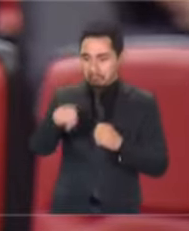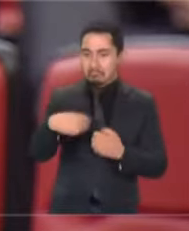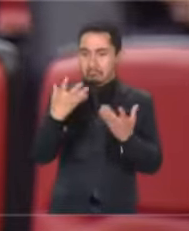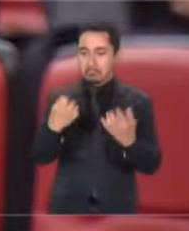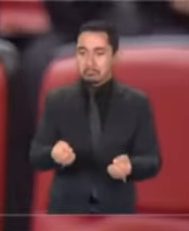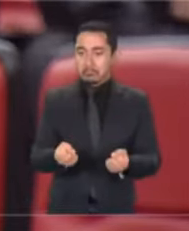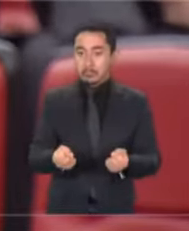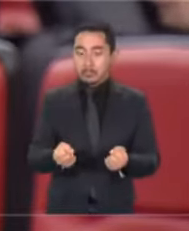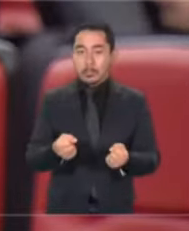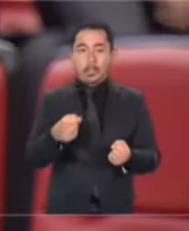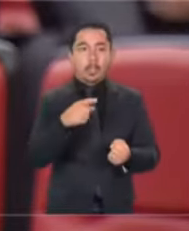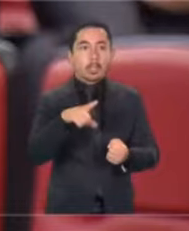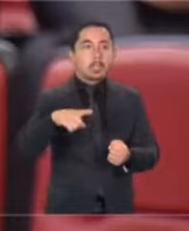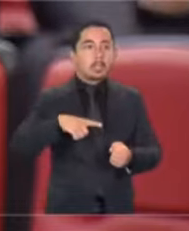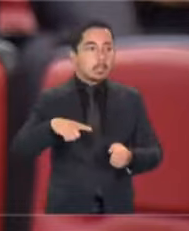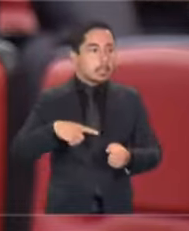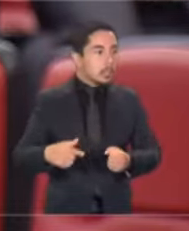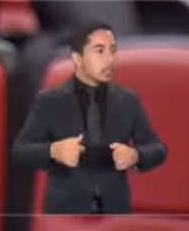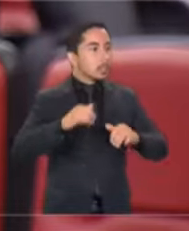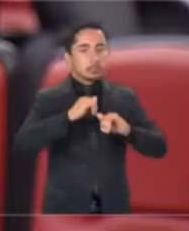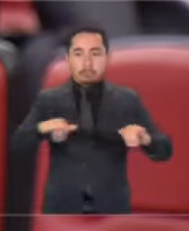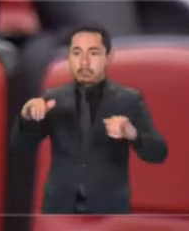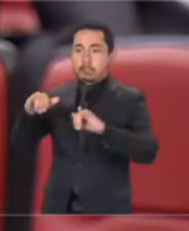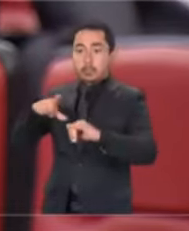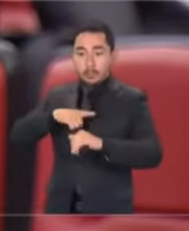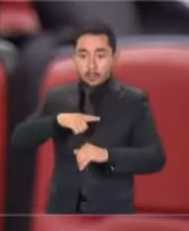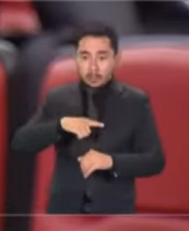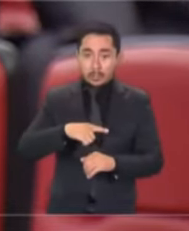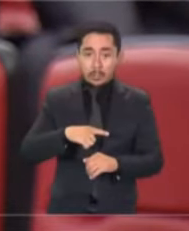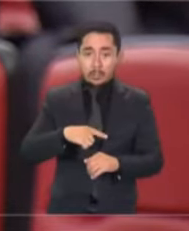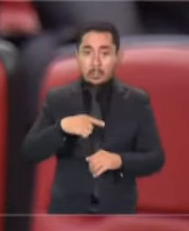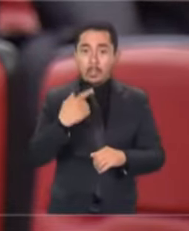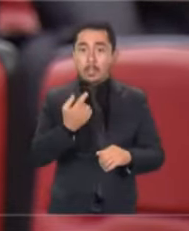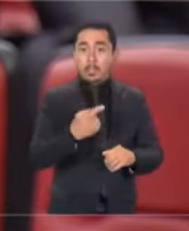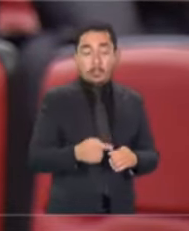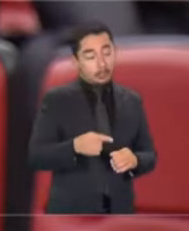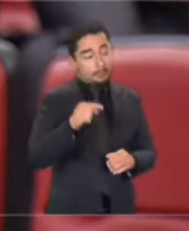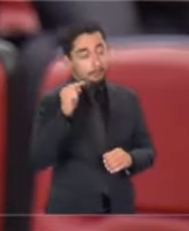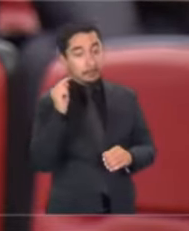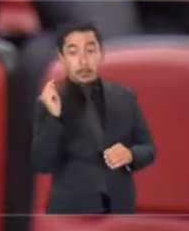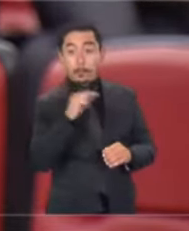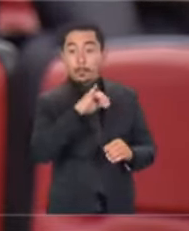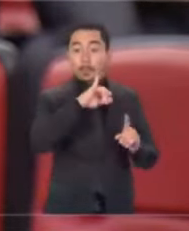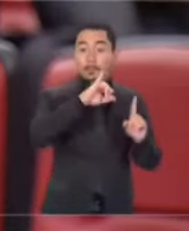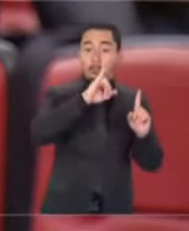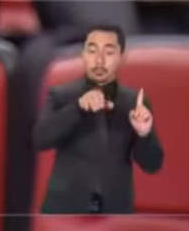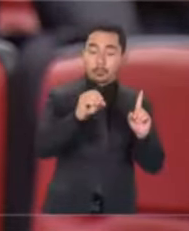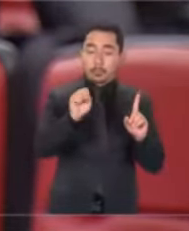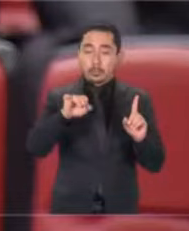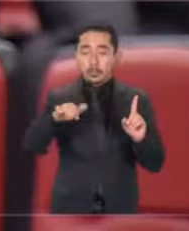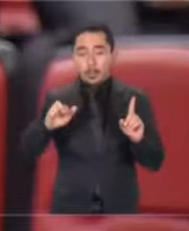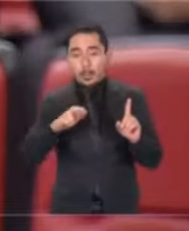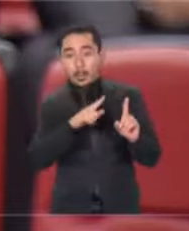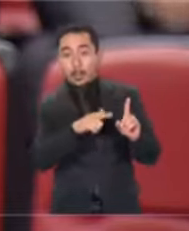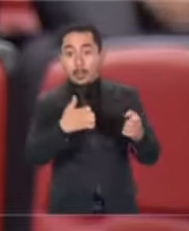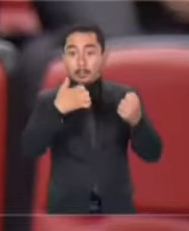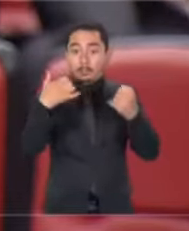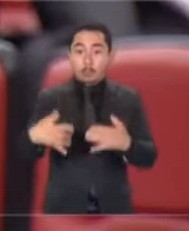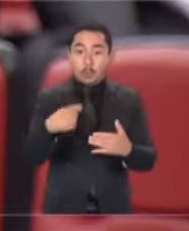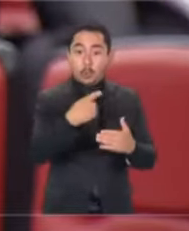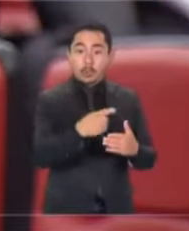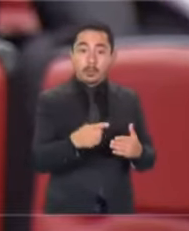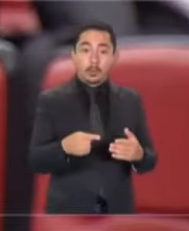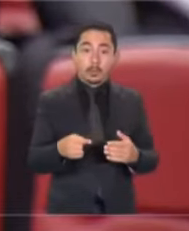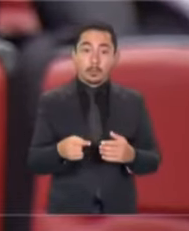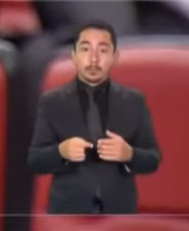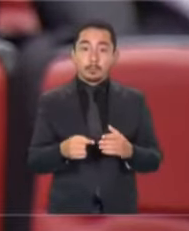Há fotos, excelentíssimos, no processo da senhora Josimara na convenção partidária. Ela, em depoimento, descreveu essa convenção, na verdade. Colocou que